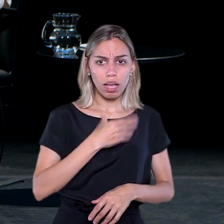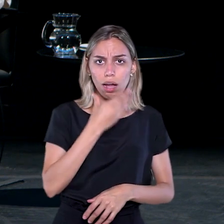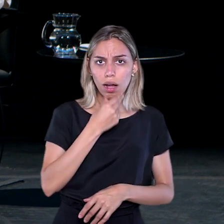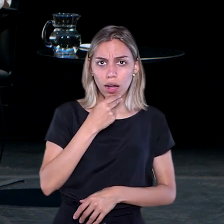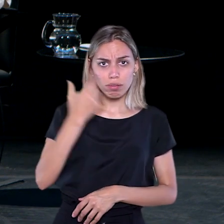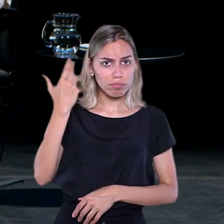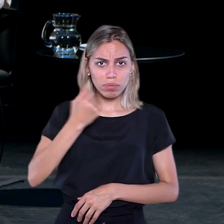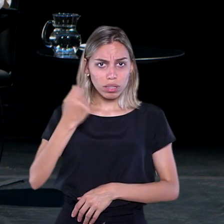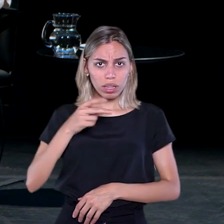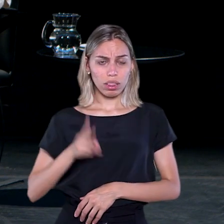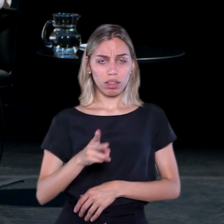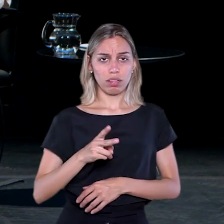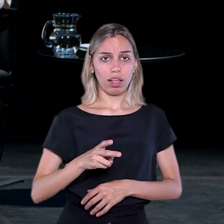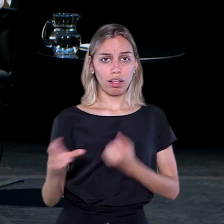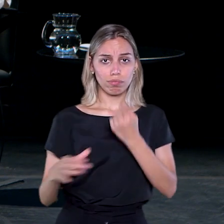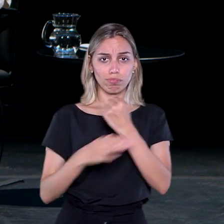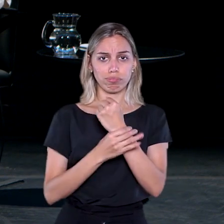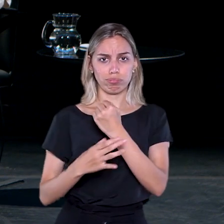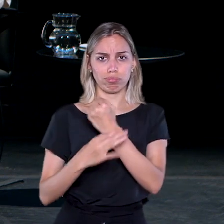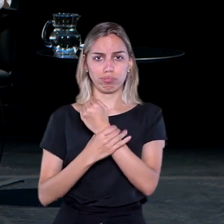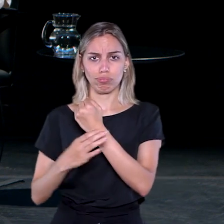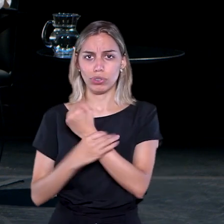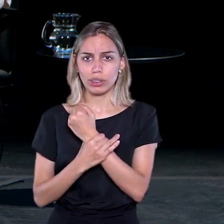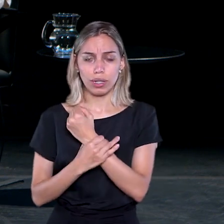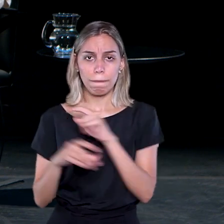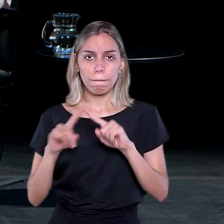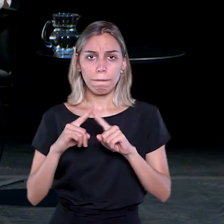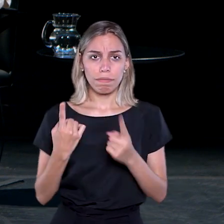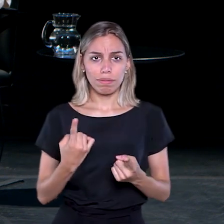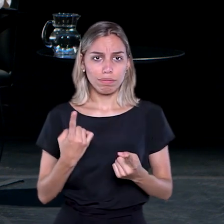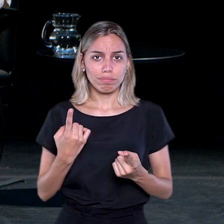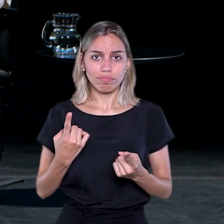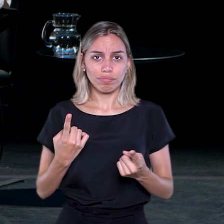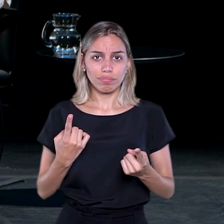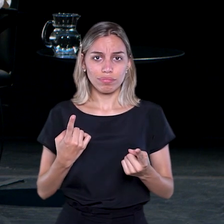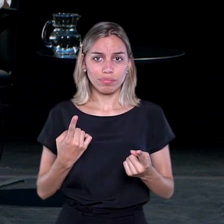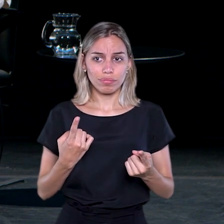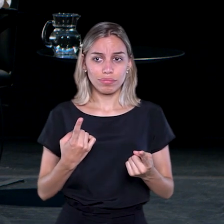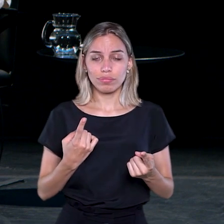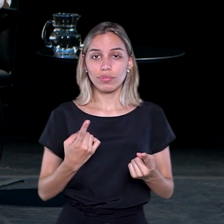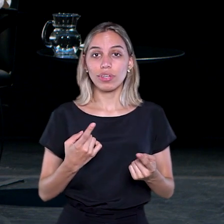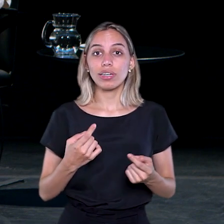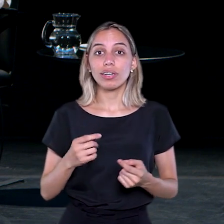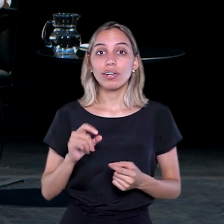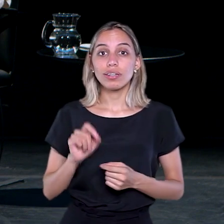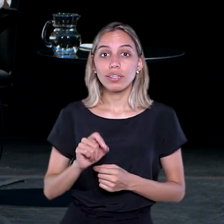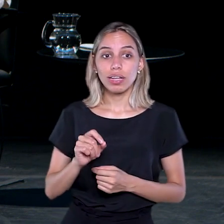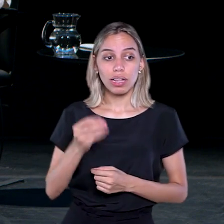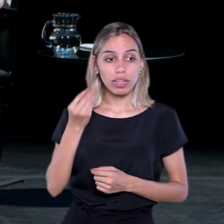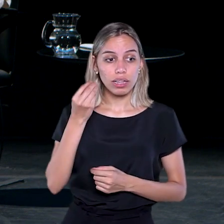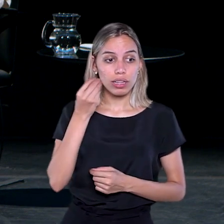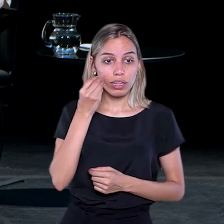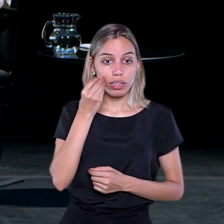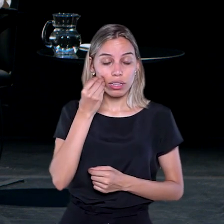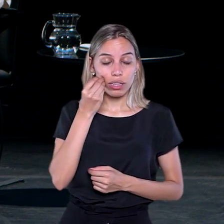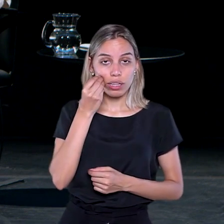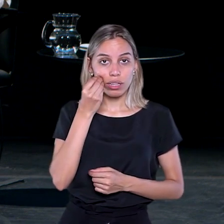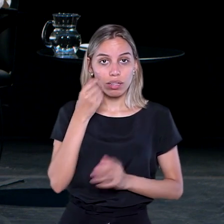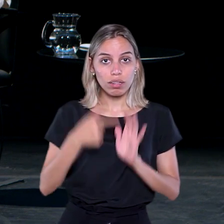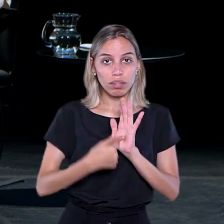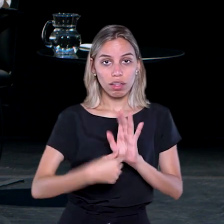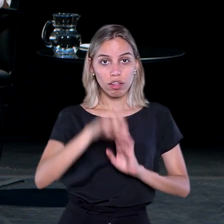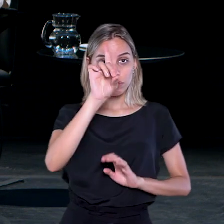sem visibilidade nenhuma, né? É como se fosse da família. Só reconhece os direitos trabalhistas que está bom. Não precisa ser como se